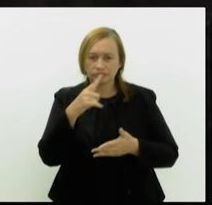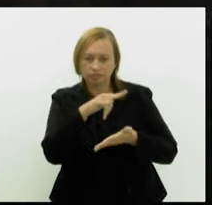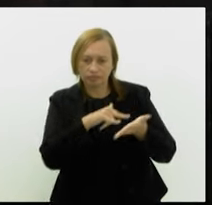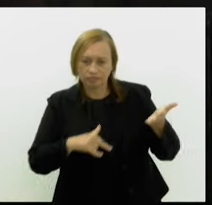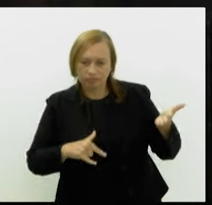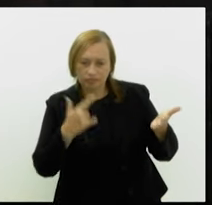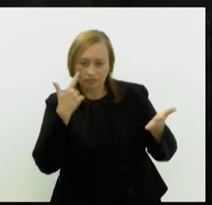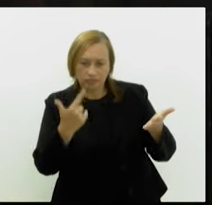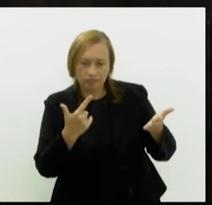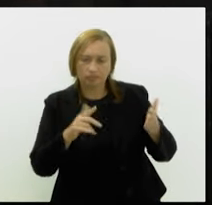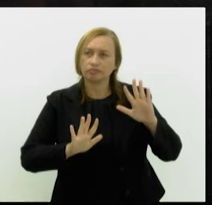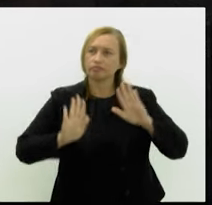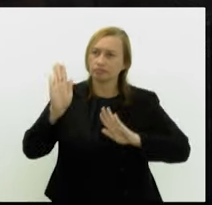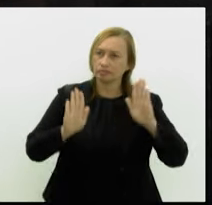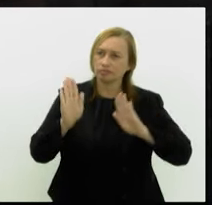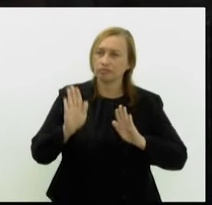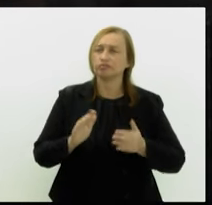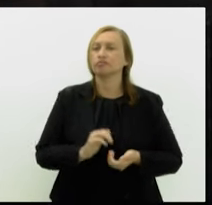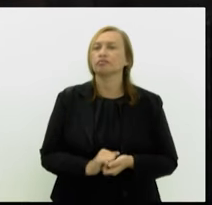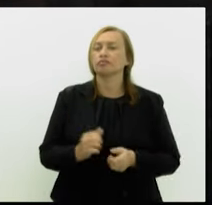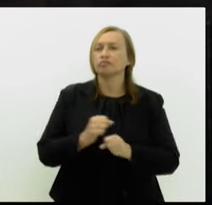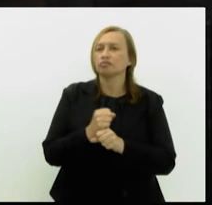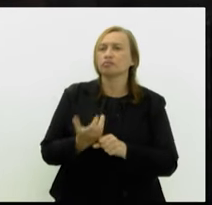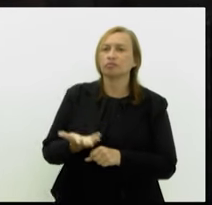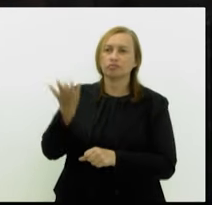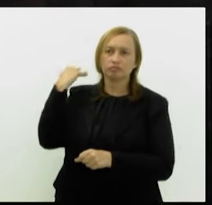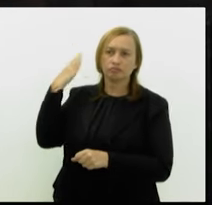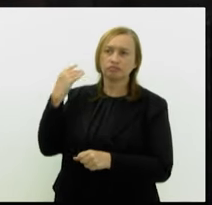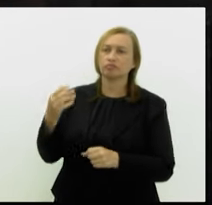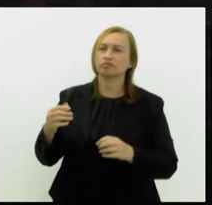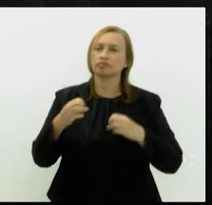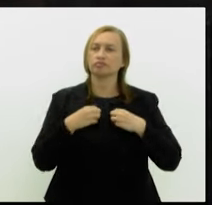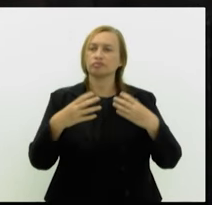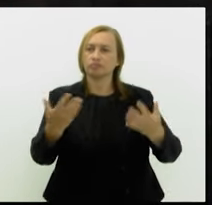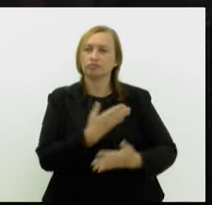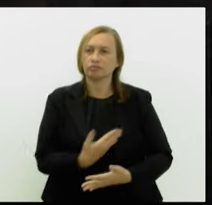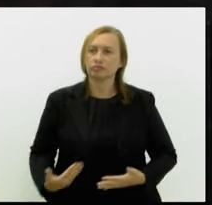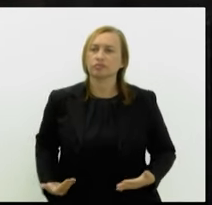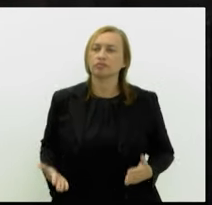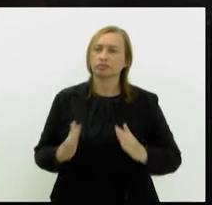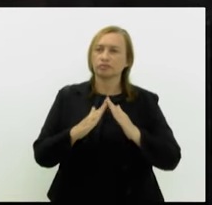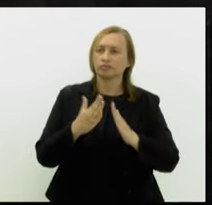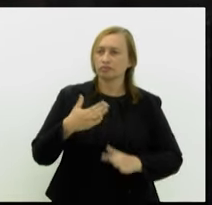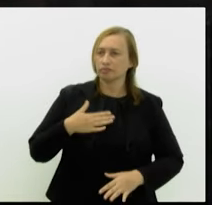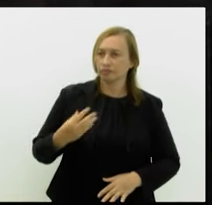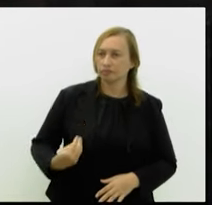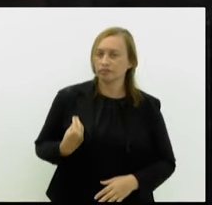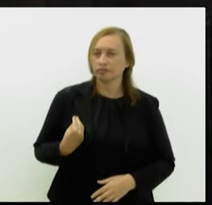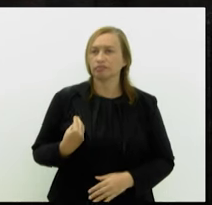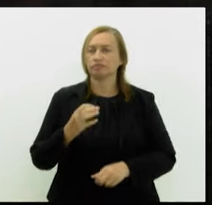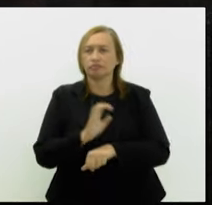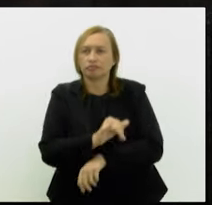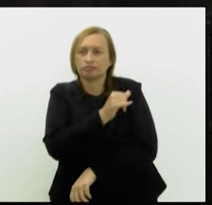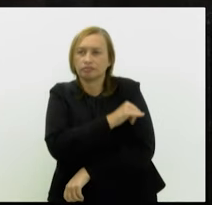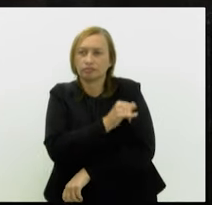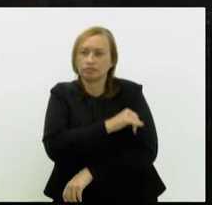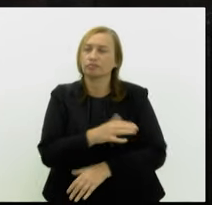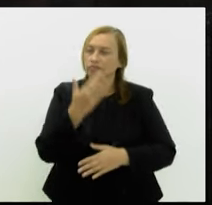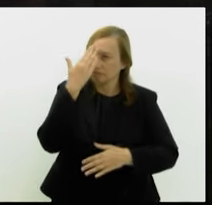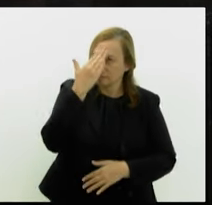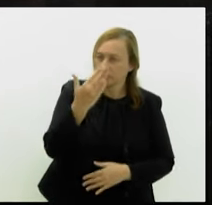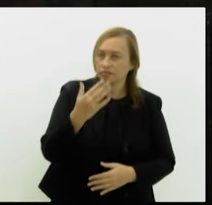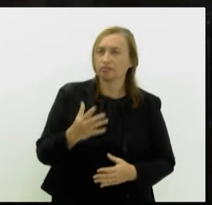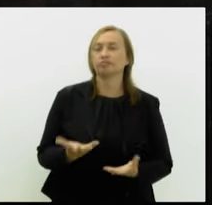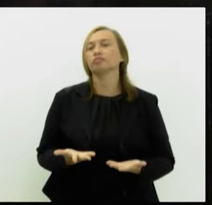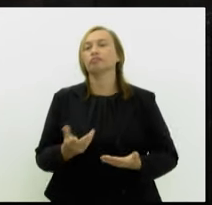diariamente, porque ainda no ano passado nós fizemos uma audiência pública sobre o Minha Casa Minha Vida no Estado do Rio de Janeiro. Agradeço muito ao presidente da Comissão de